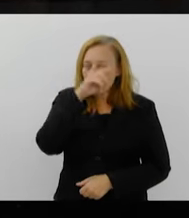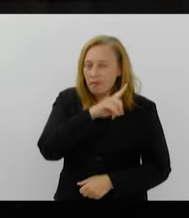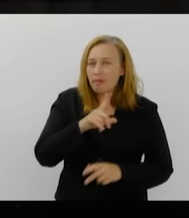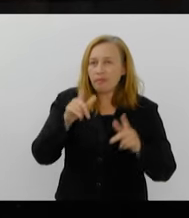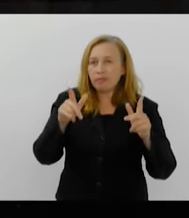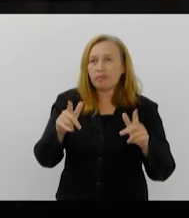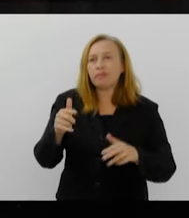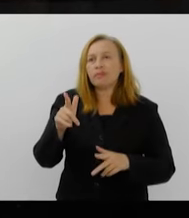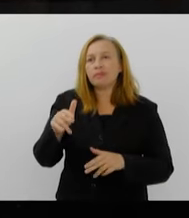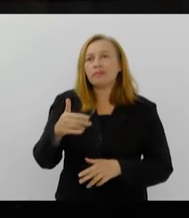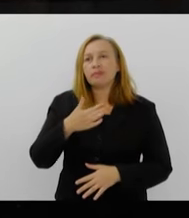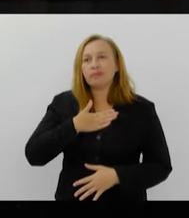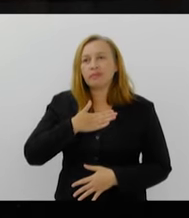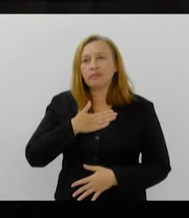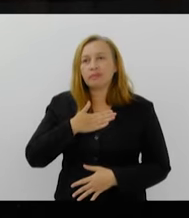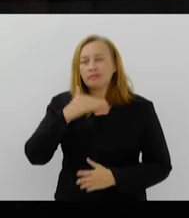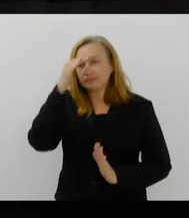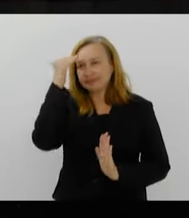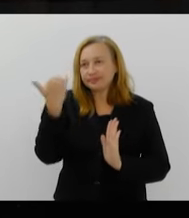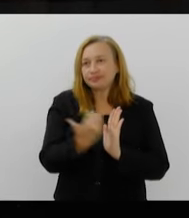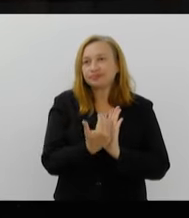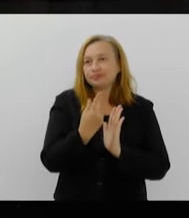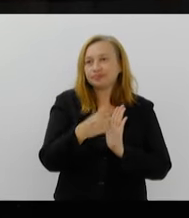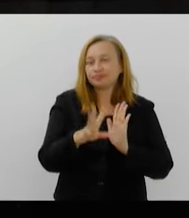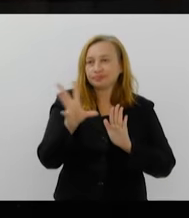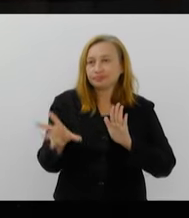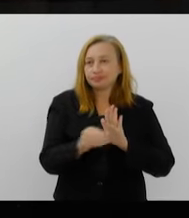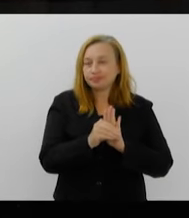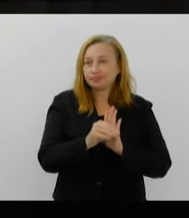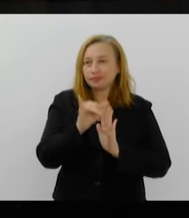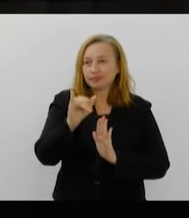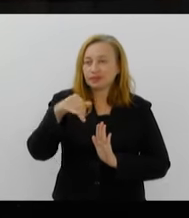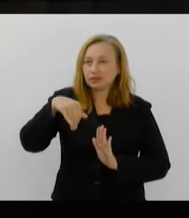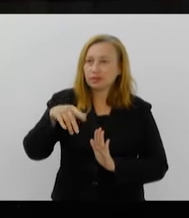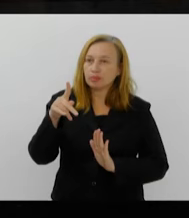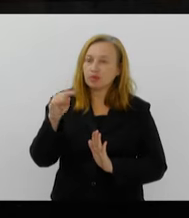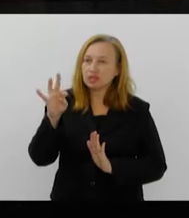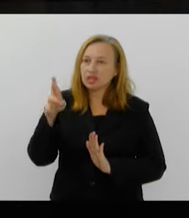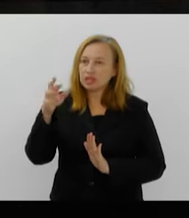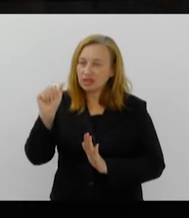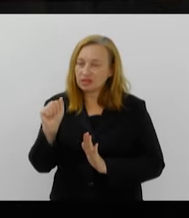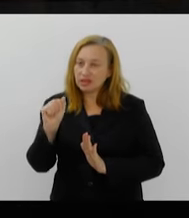eu, para fazer cumprir as suas emendas impositivas da área da saúde.